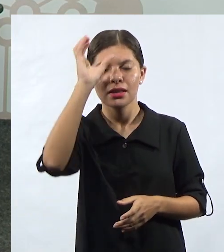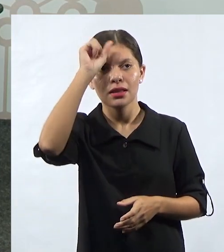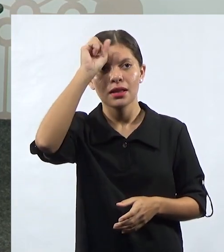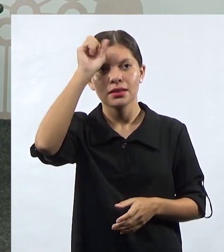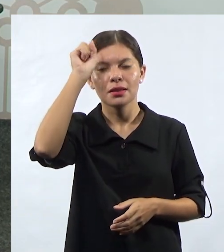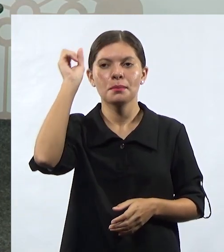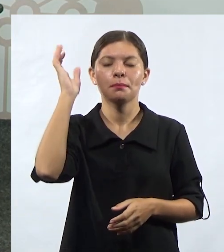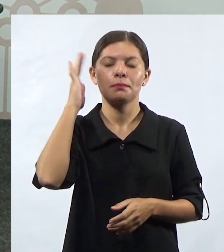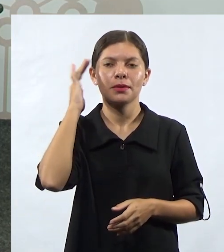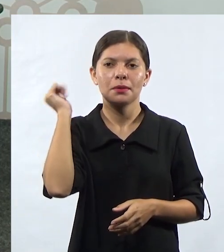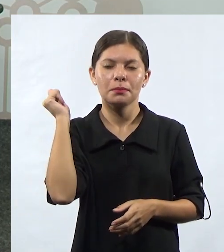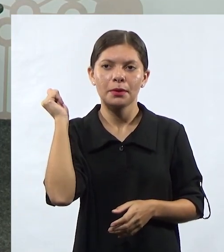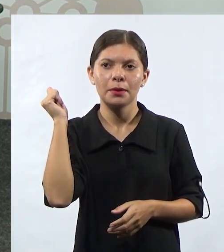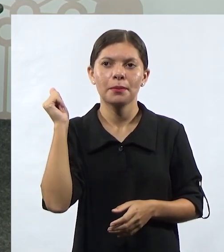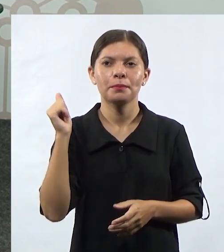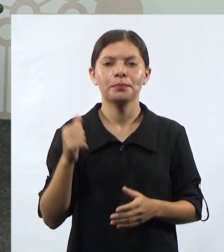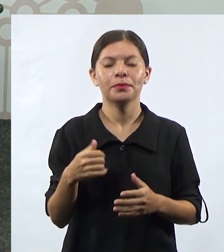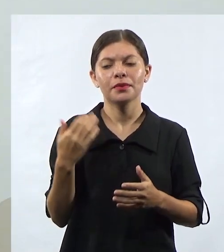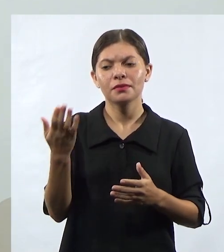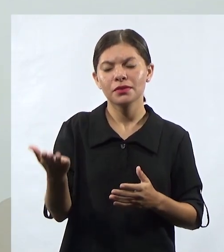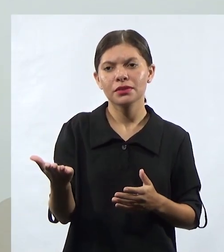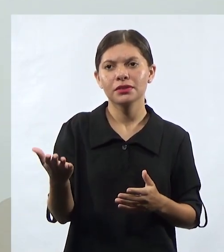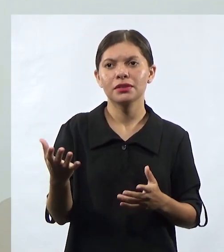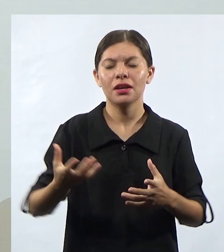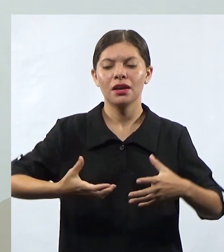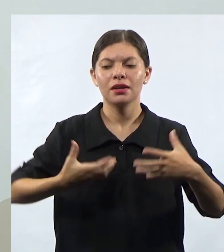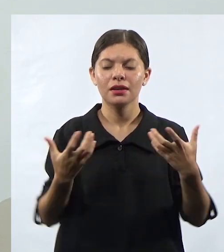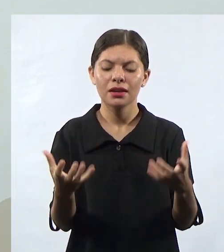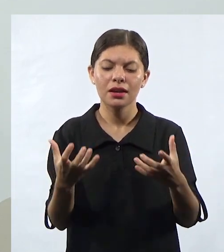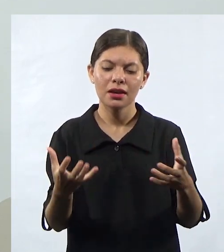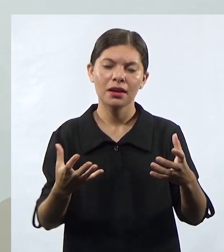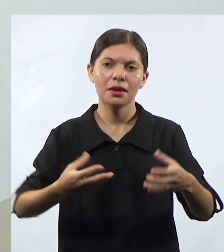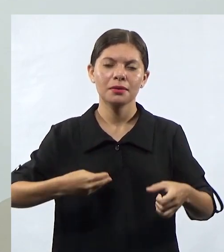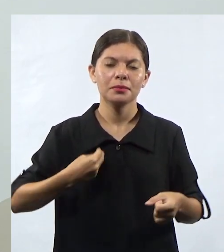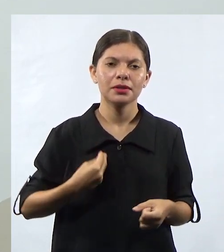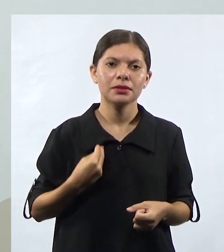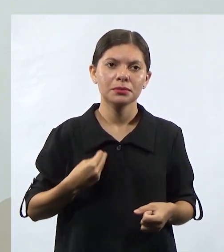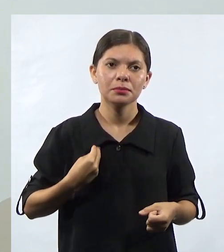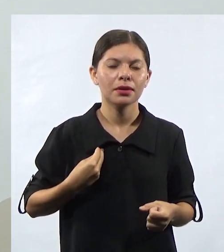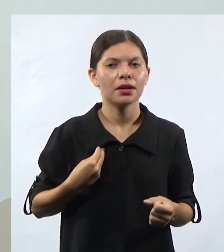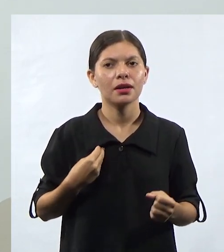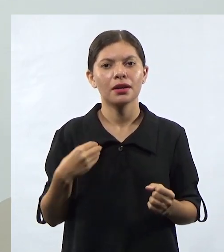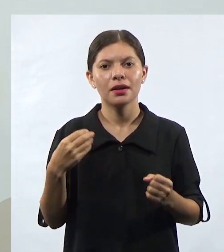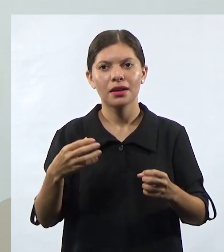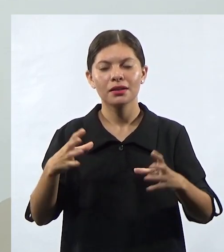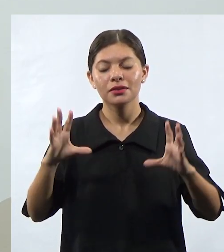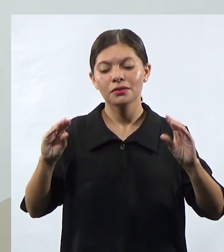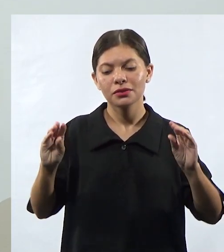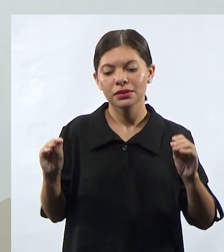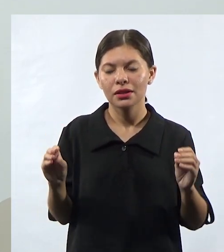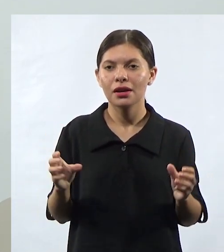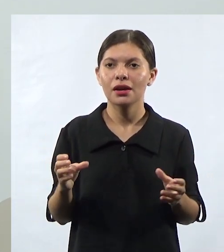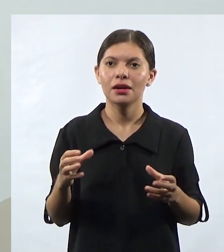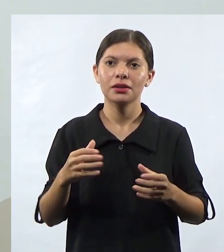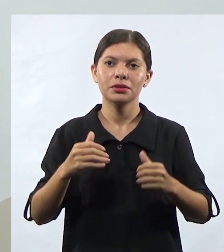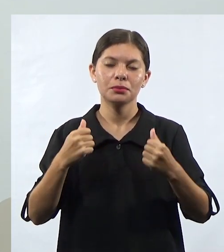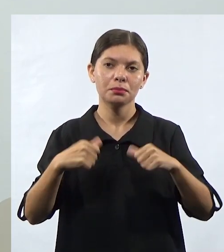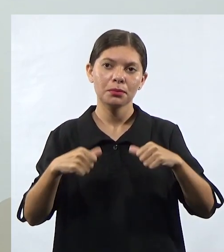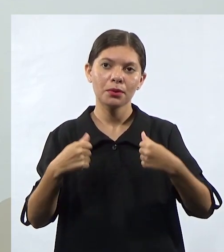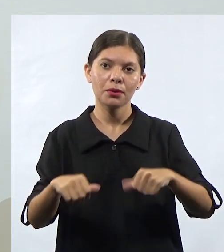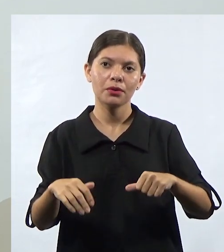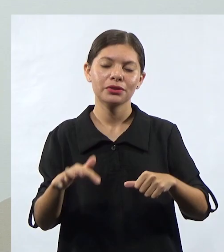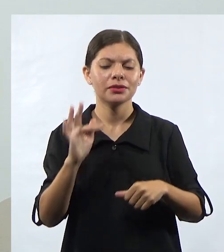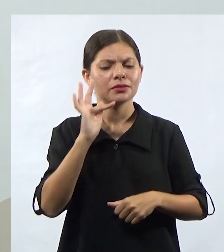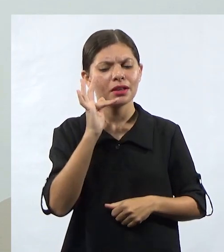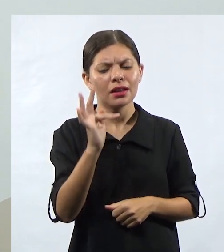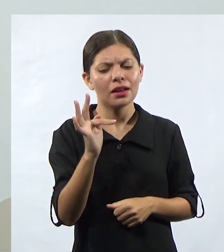olha, e você, Saulo, você gostaria de participar? Se você se sentir à vontade, você pode comentar. Se você não quiser falar